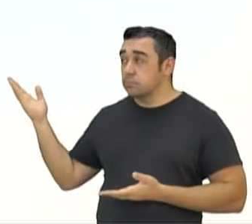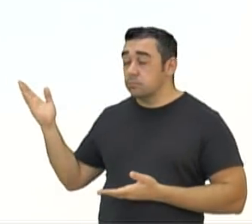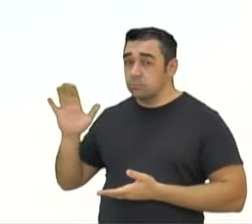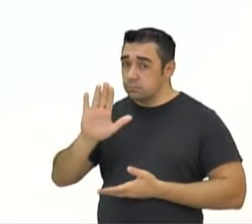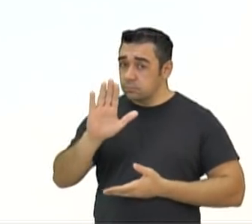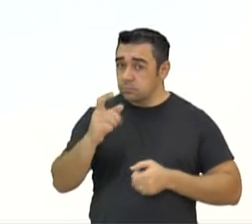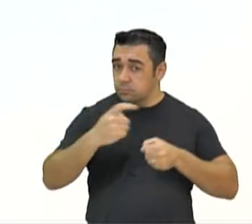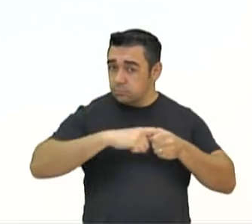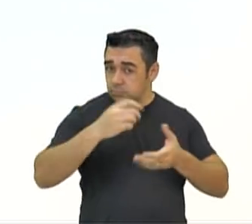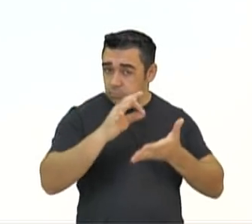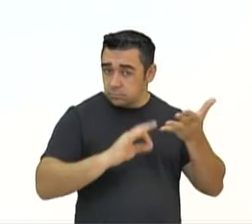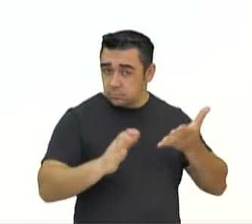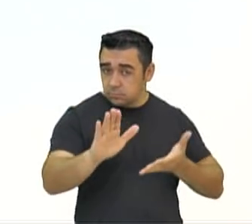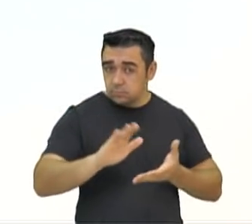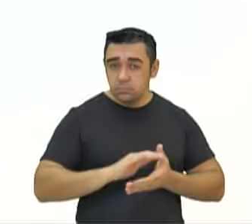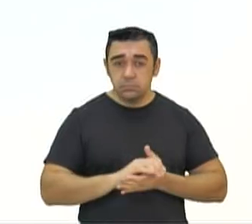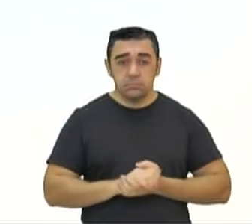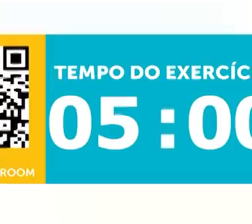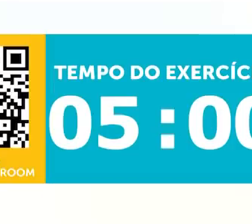já voltamos.